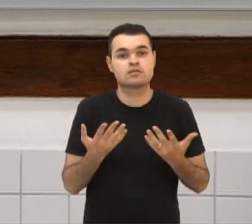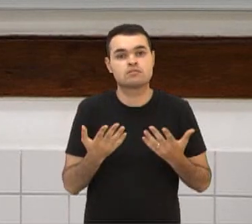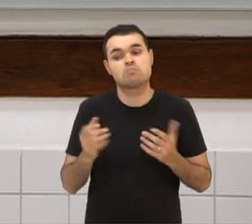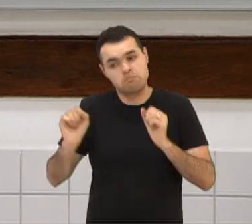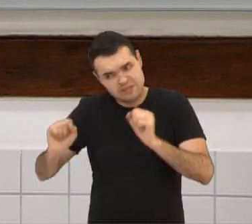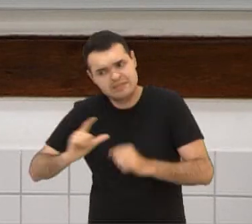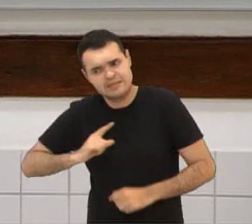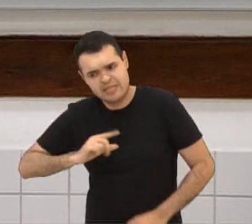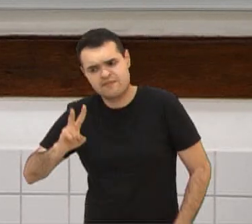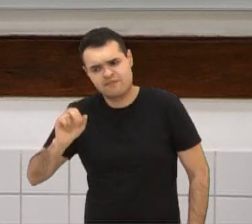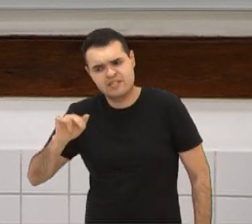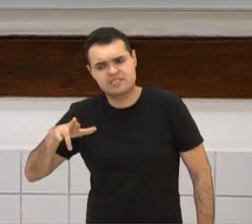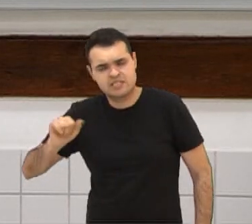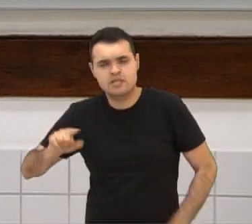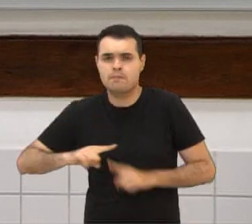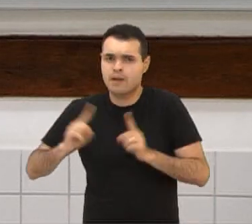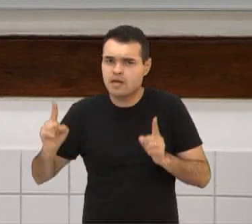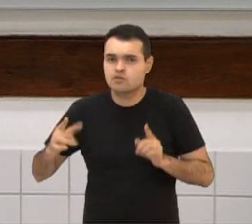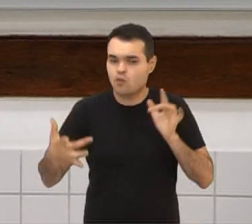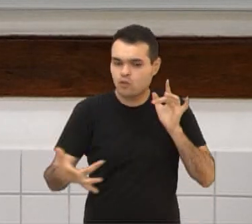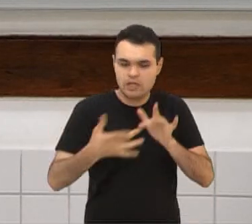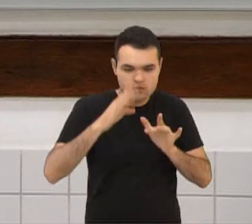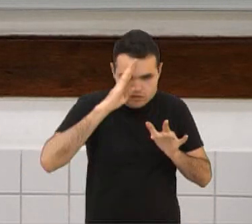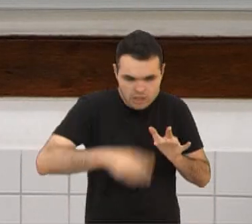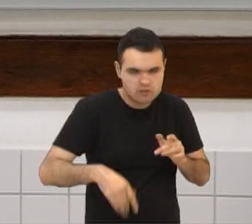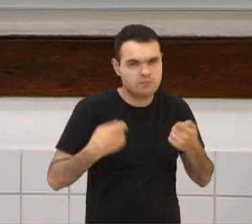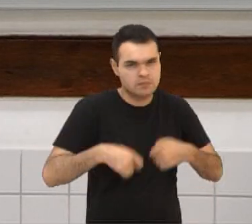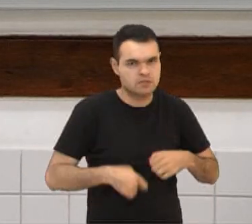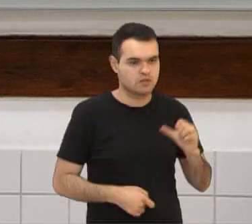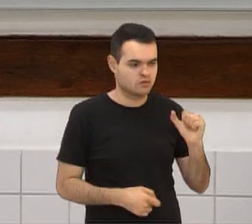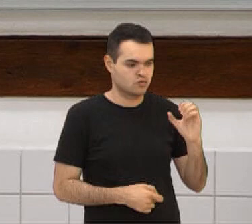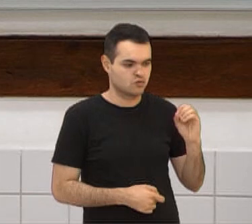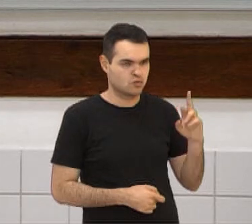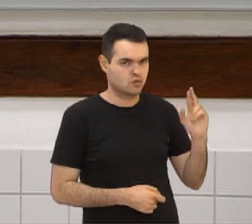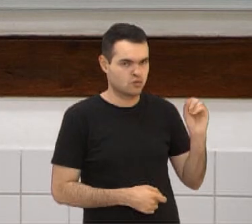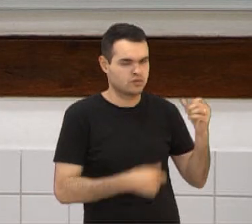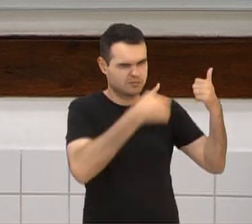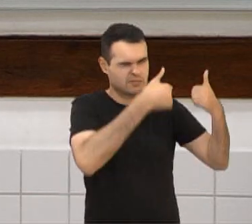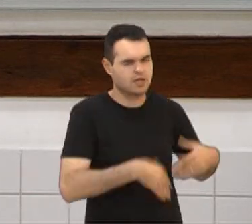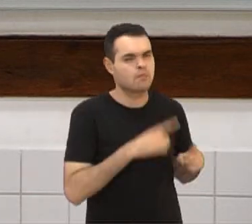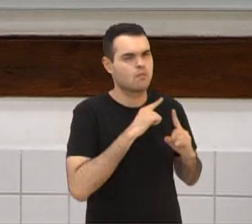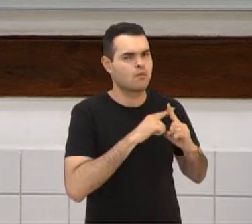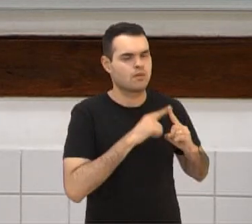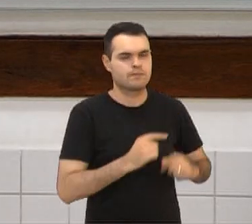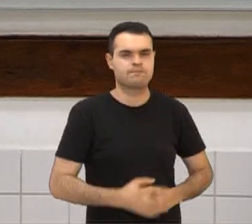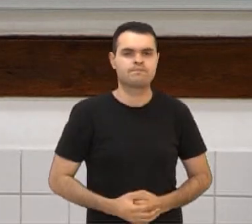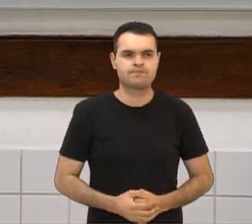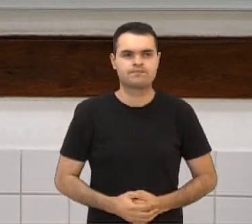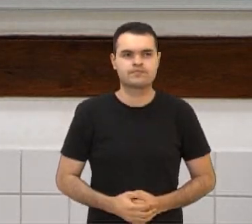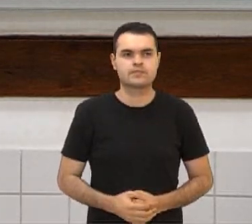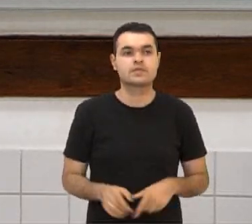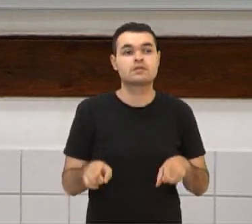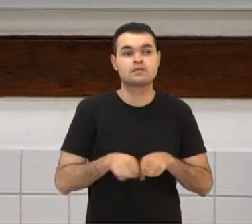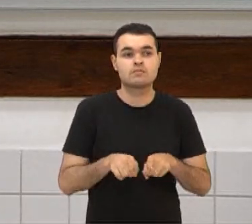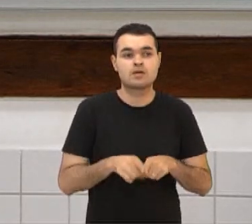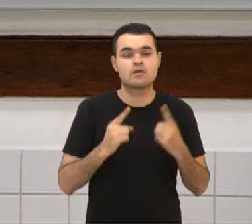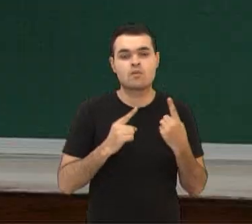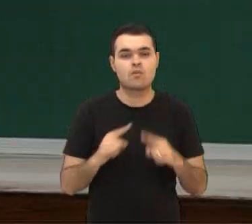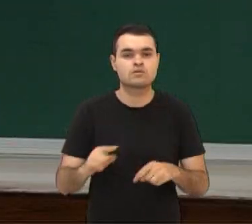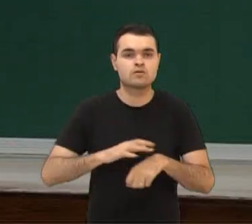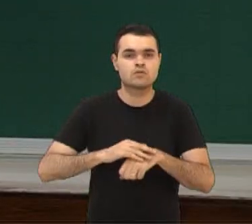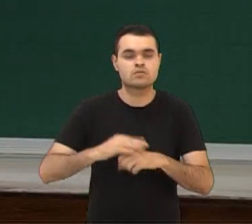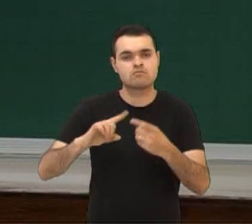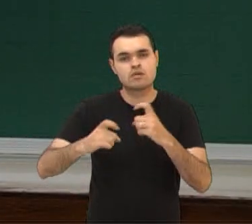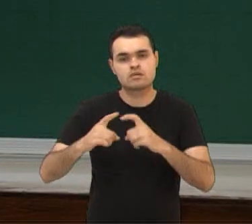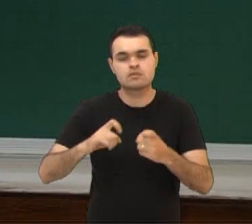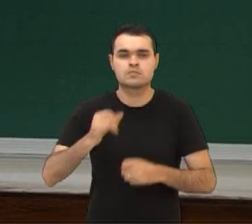Até tem vacina, né? Mas quando a pessoa tem contato direto com a doença, tem o soro, que a gente já vai explicar o porquê. E ainda tem contra doenças bacterianas